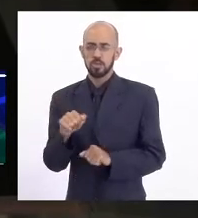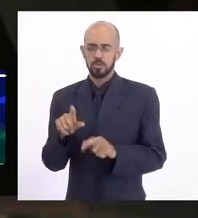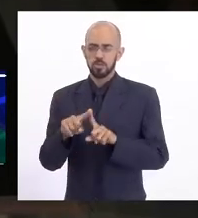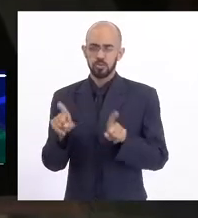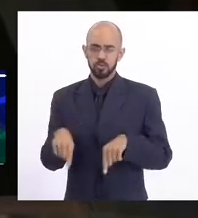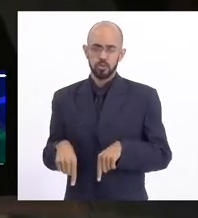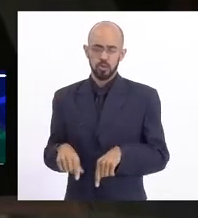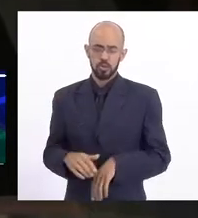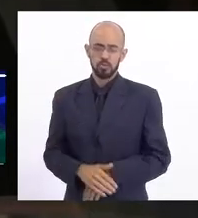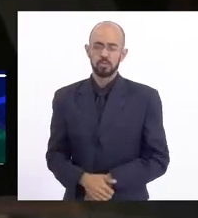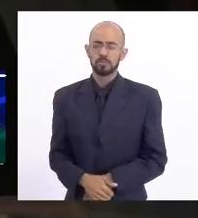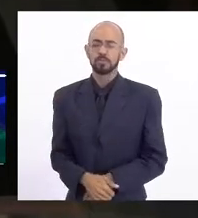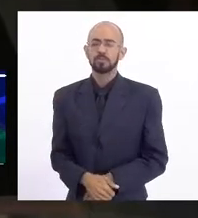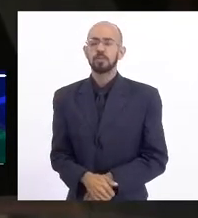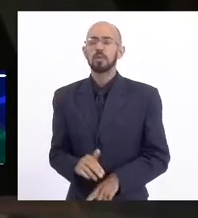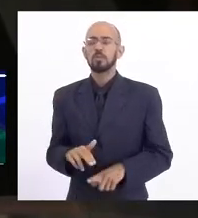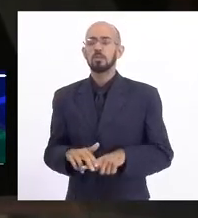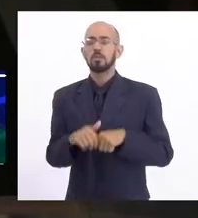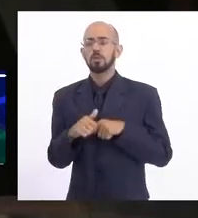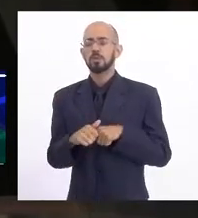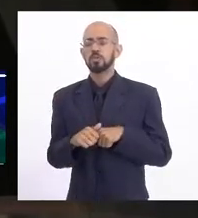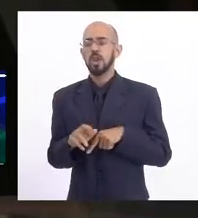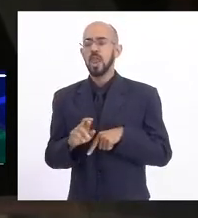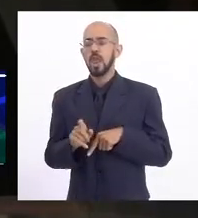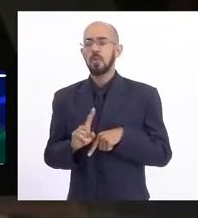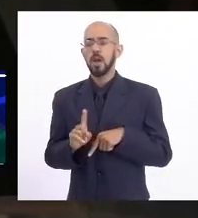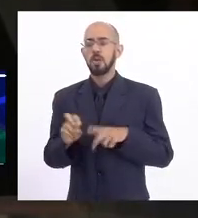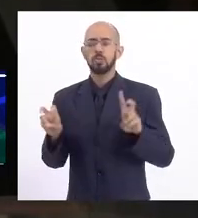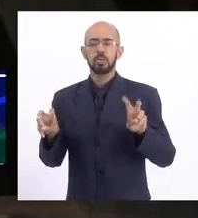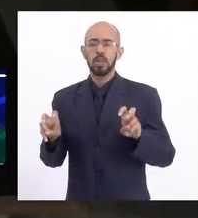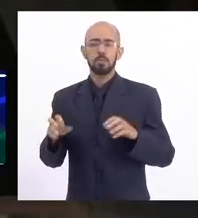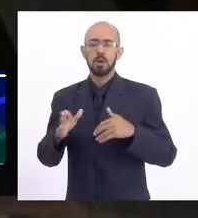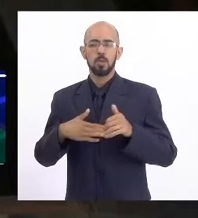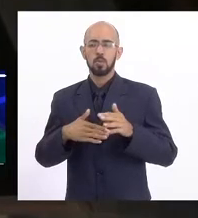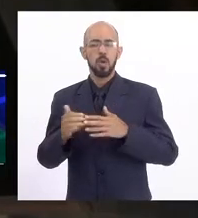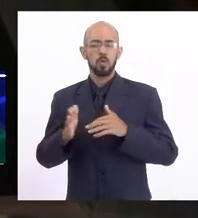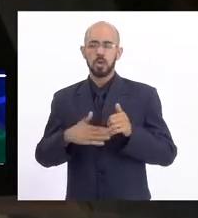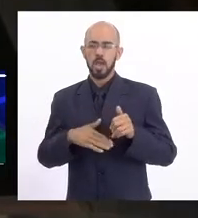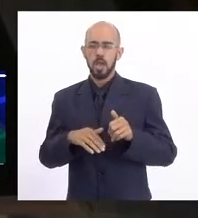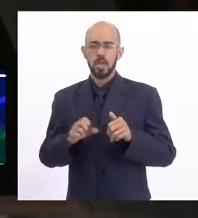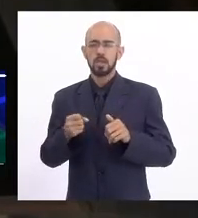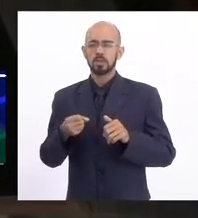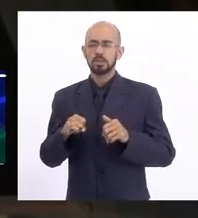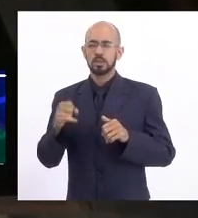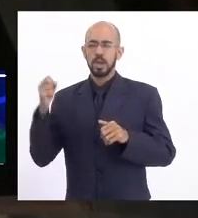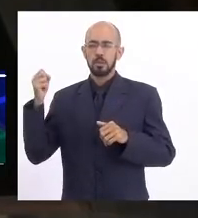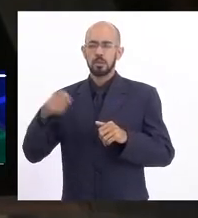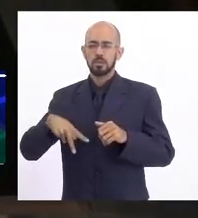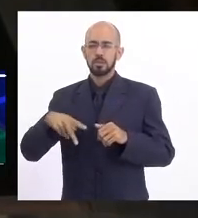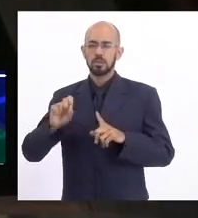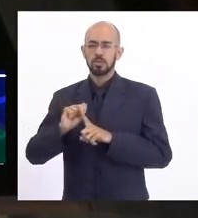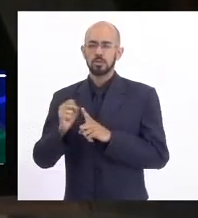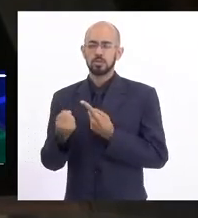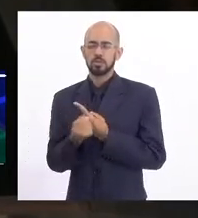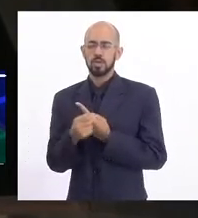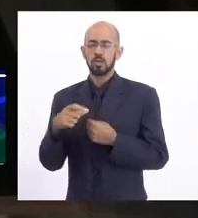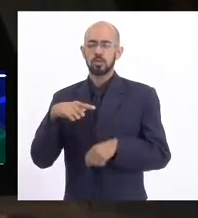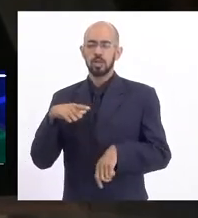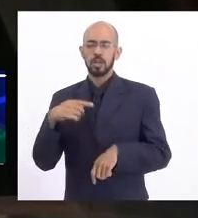servidores. Portanto, não estamos tratando de um tema qualquer. Se a Previdência Social tem esta importância